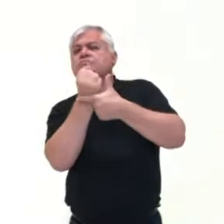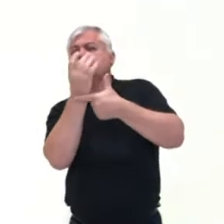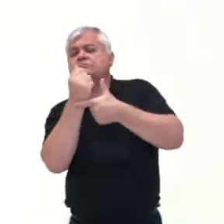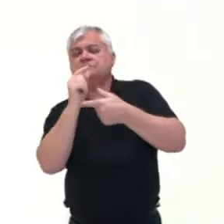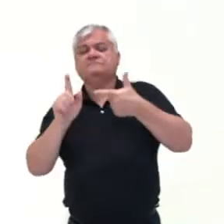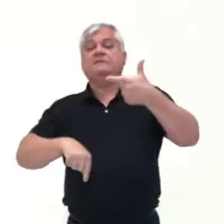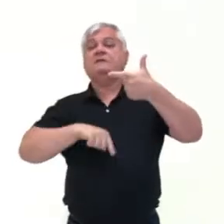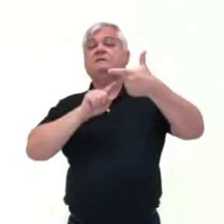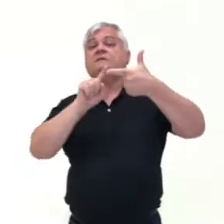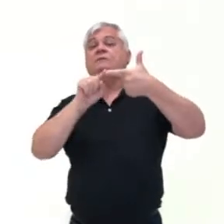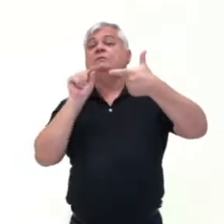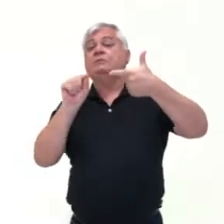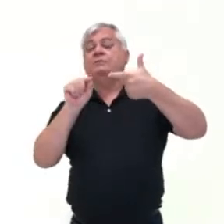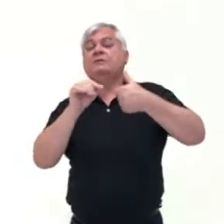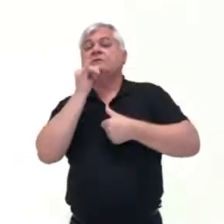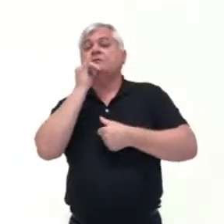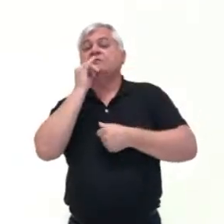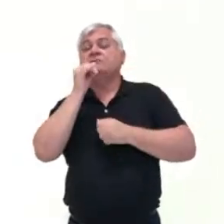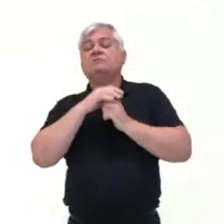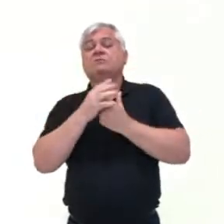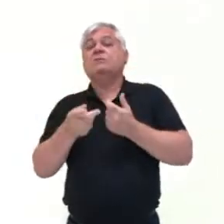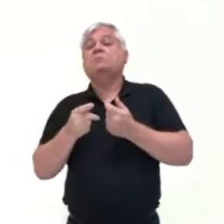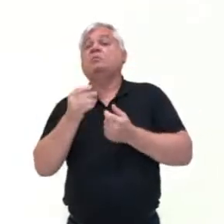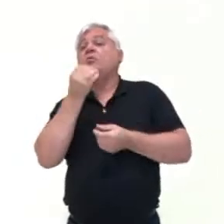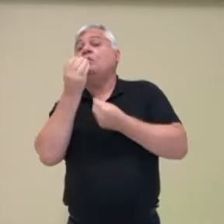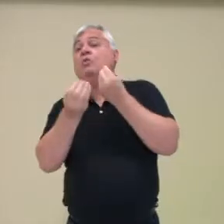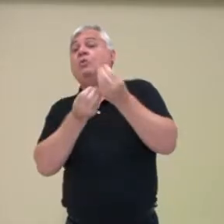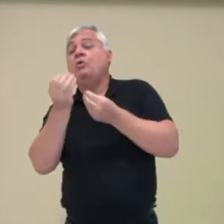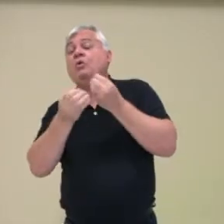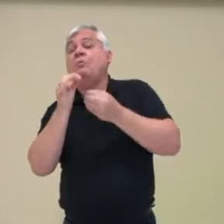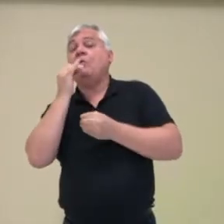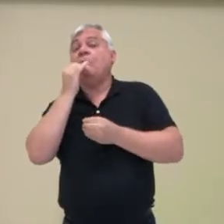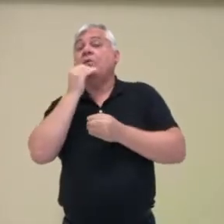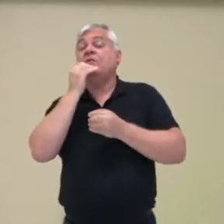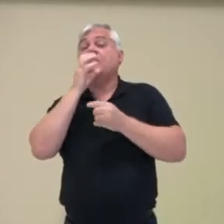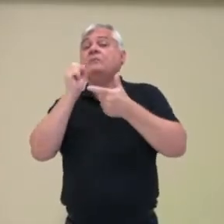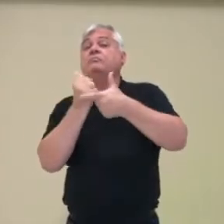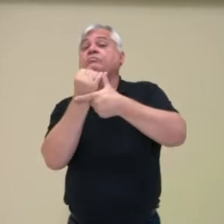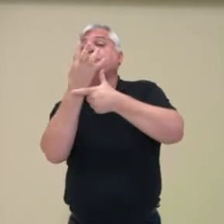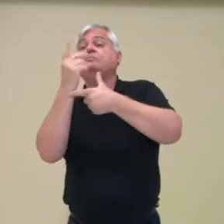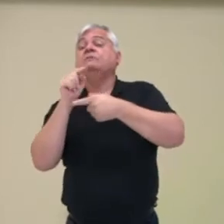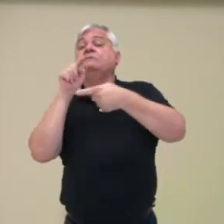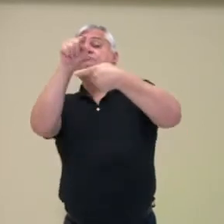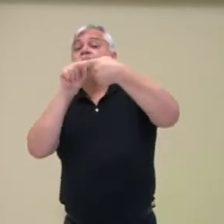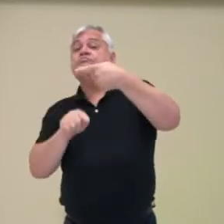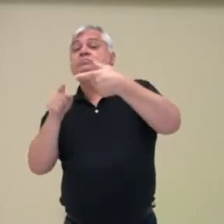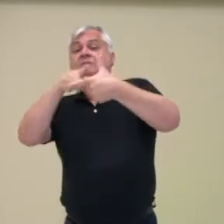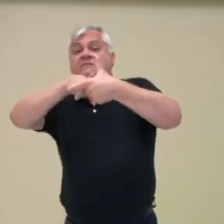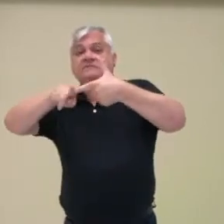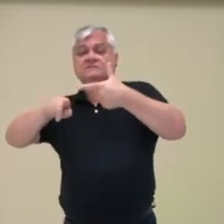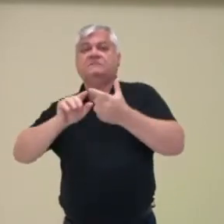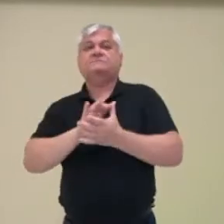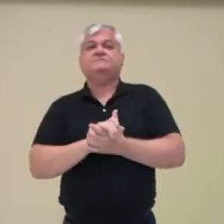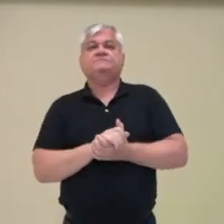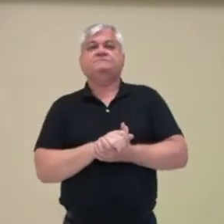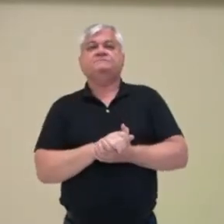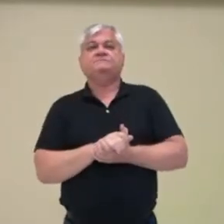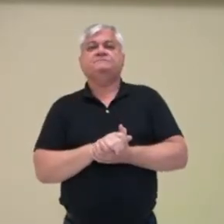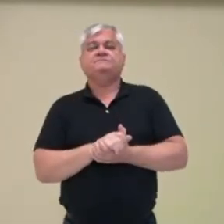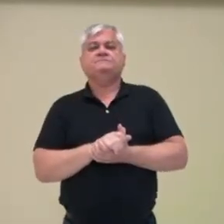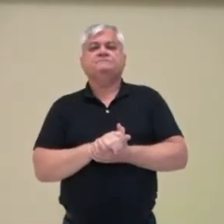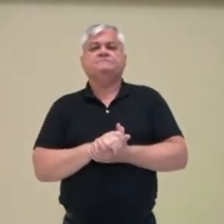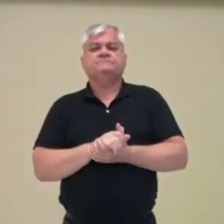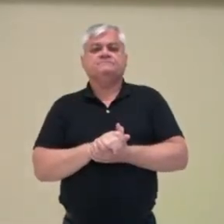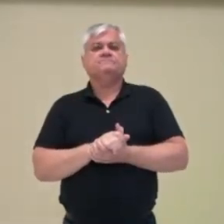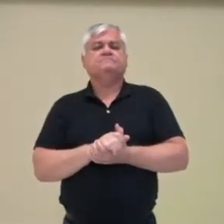Segundo, relembrar sobre propriedades da potência com o expoente fracionário. Vamos lá. Ao longo